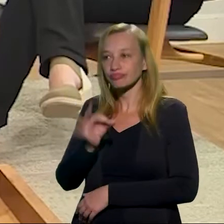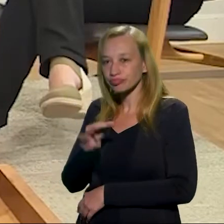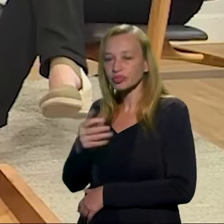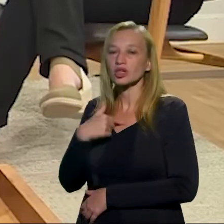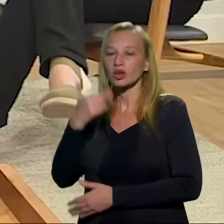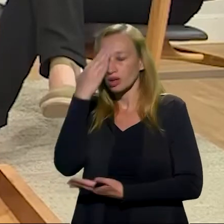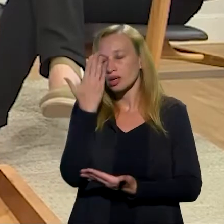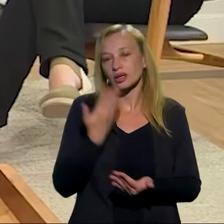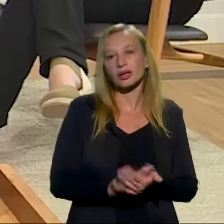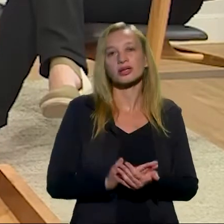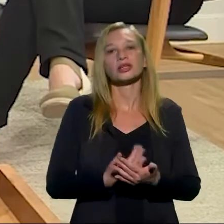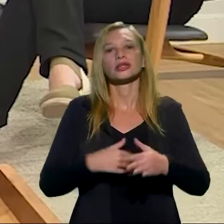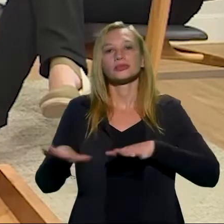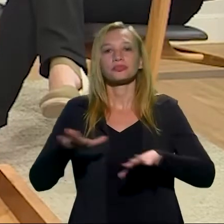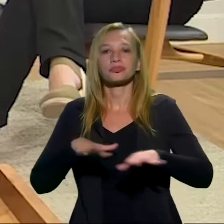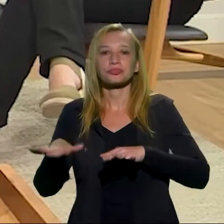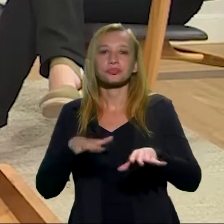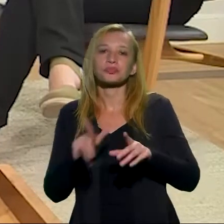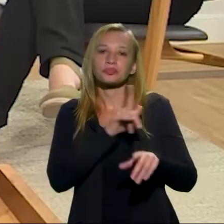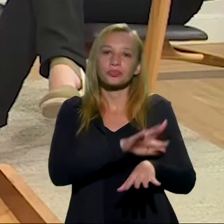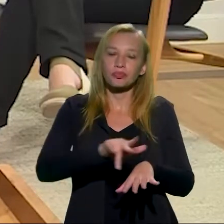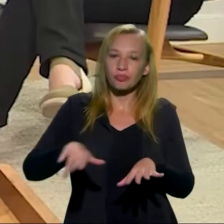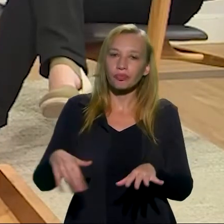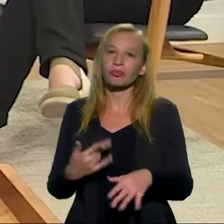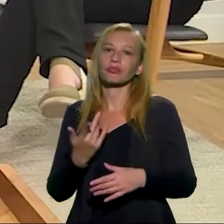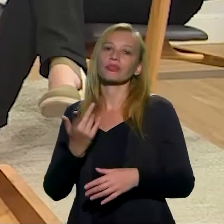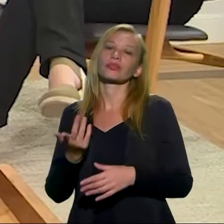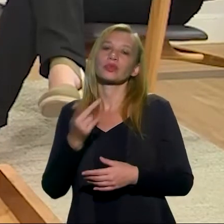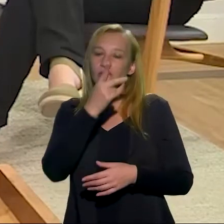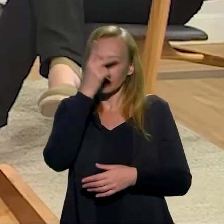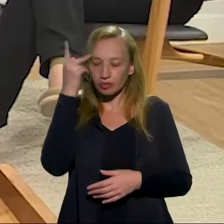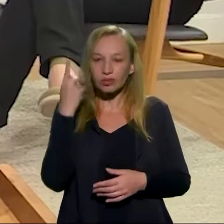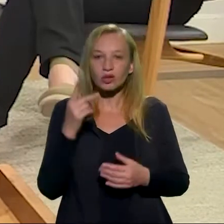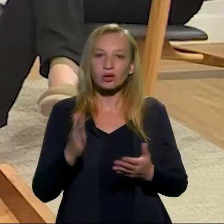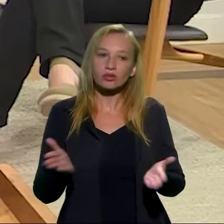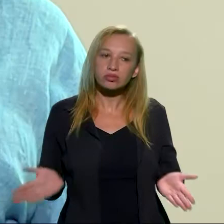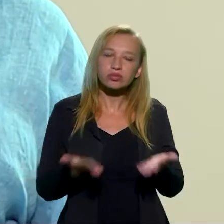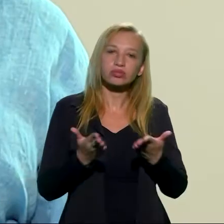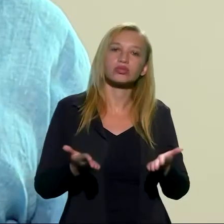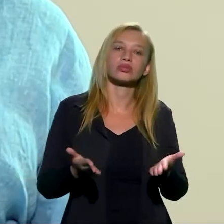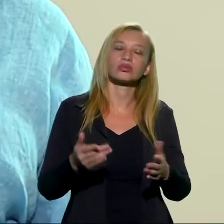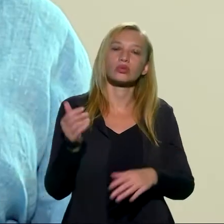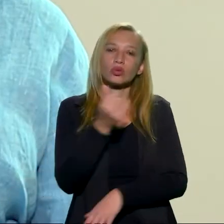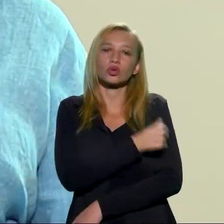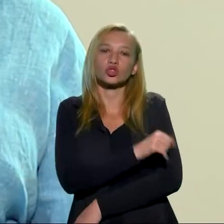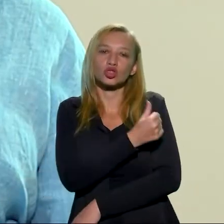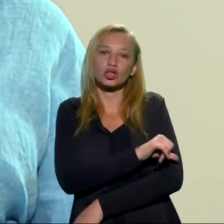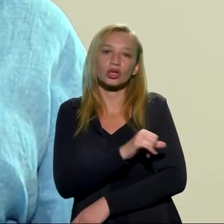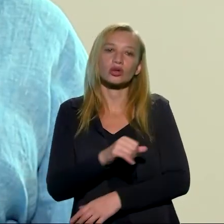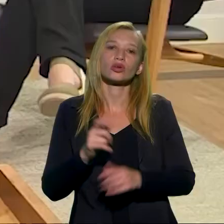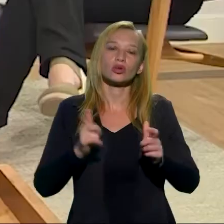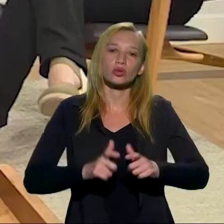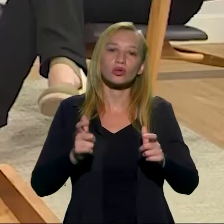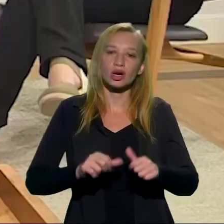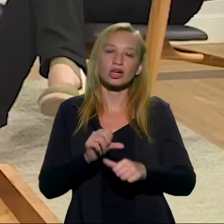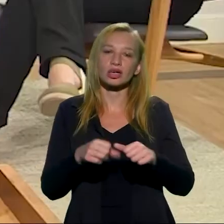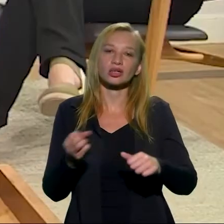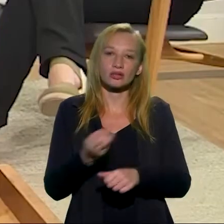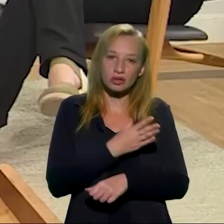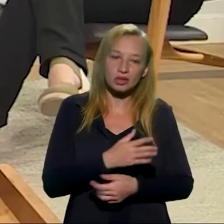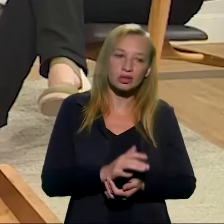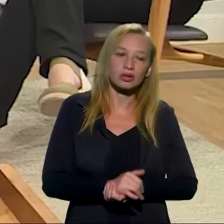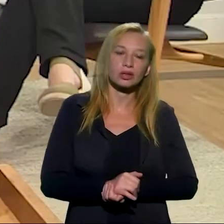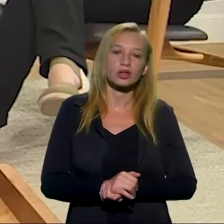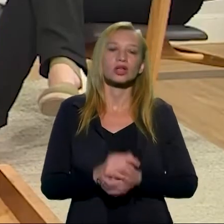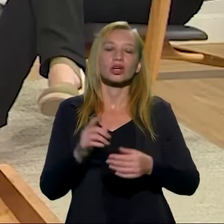inovação. Exatamente, o que a gente acredita é que a mobilização desses diferentes agentes é que vai fazer com que a gente impulsione o Rio de Janeiro como o